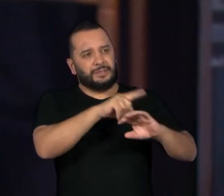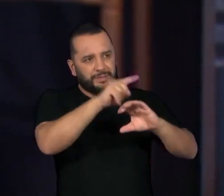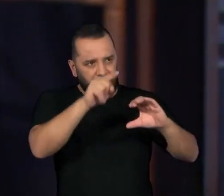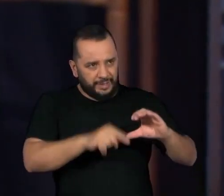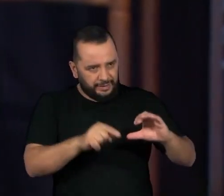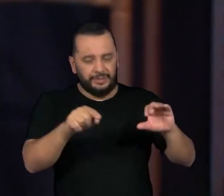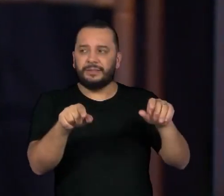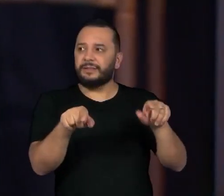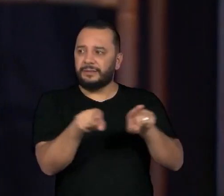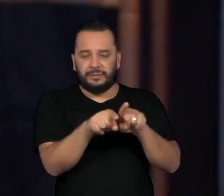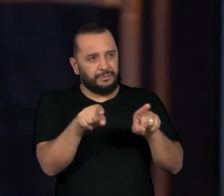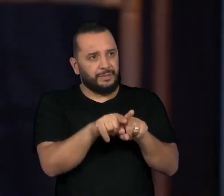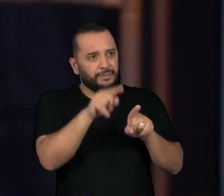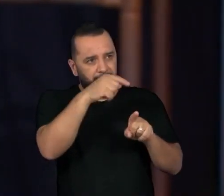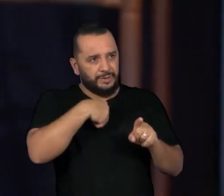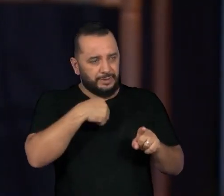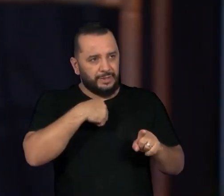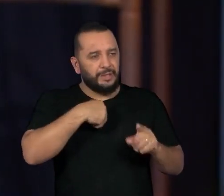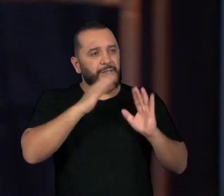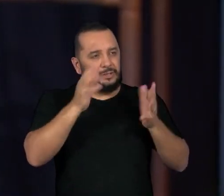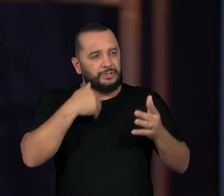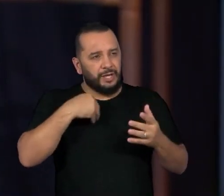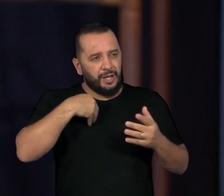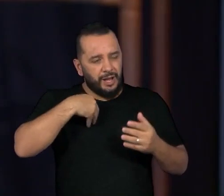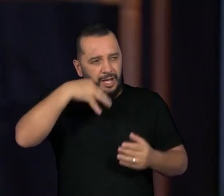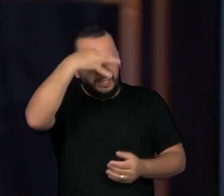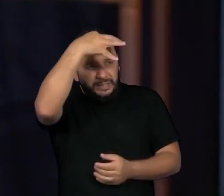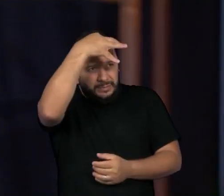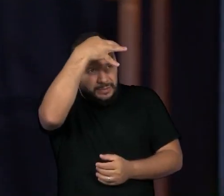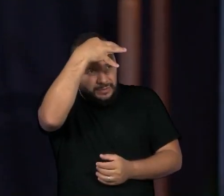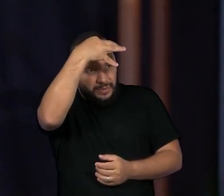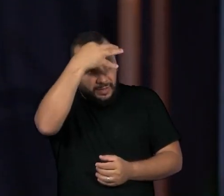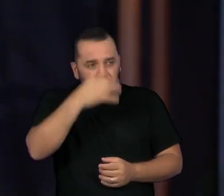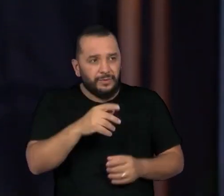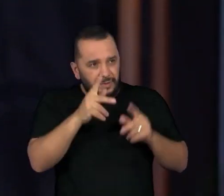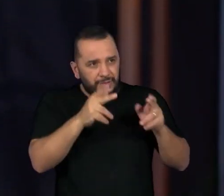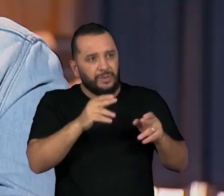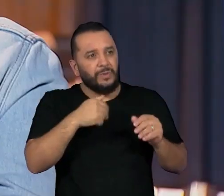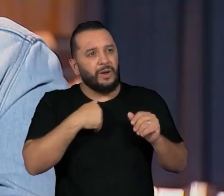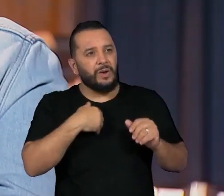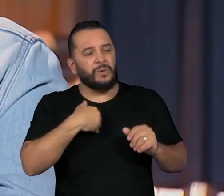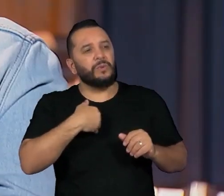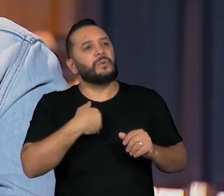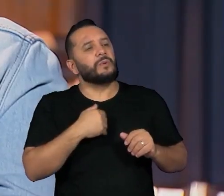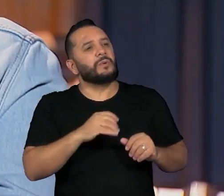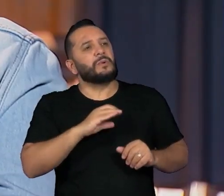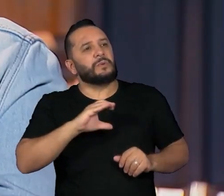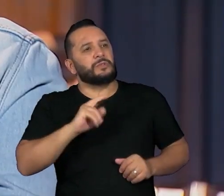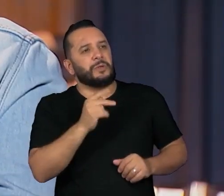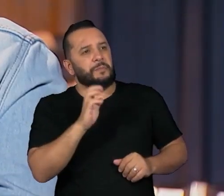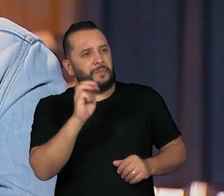esse peso para espiritualidade você tá virando Xamã se dá